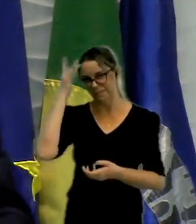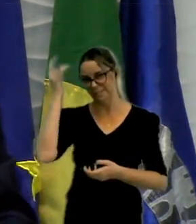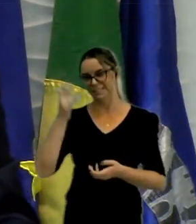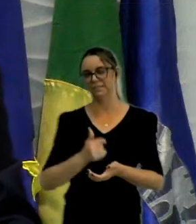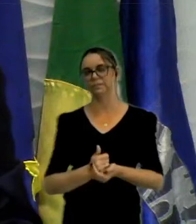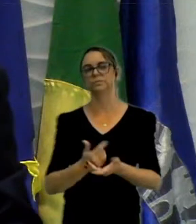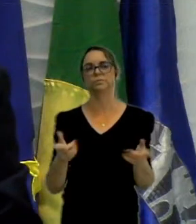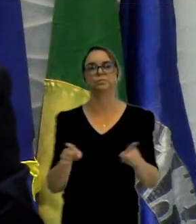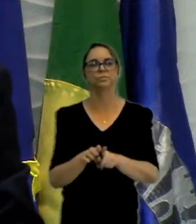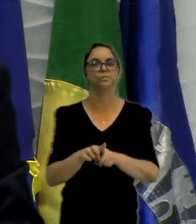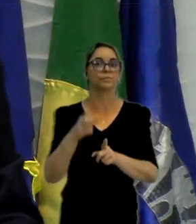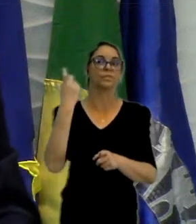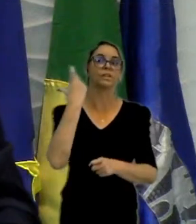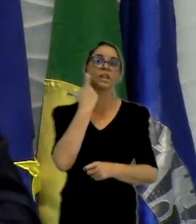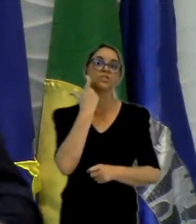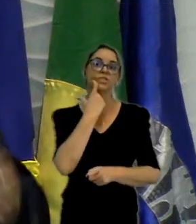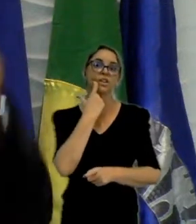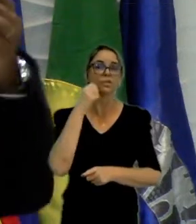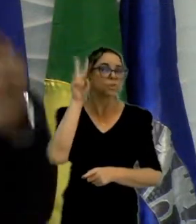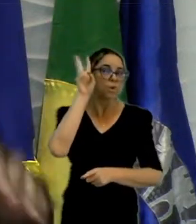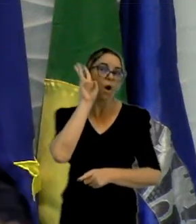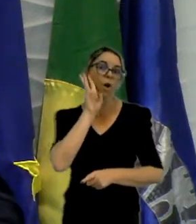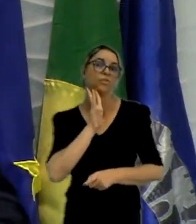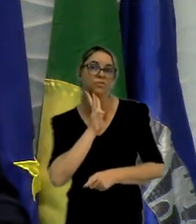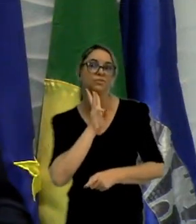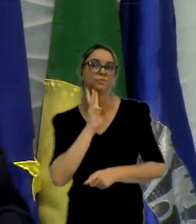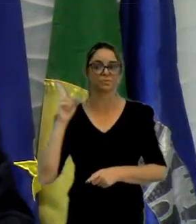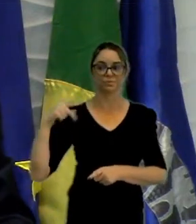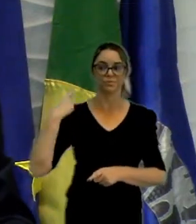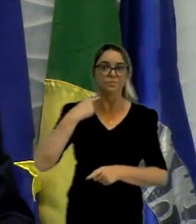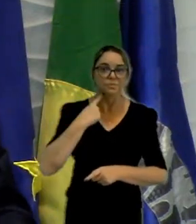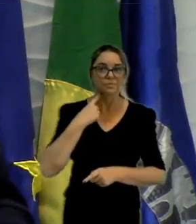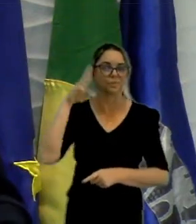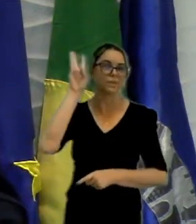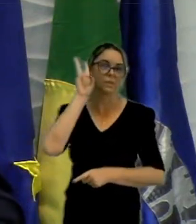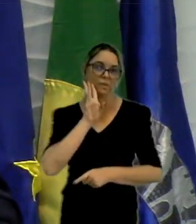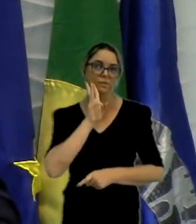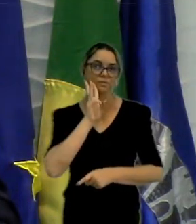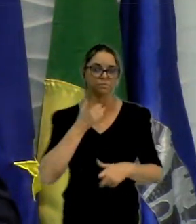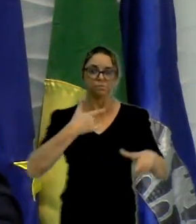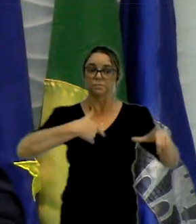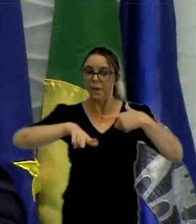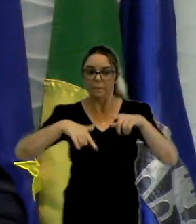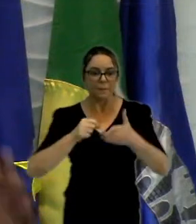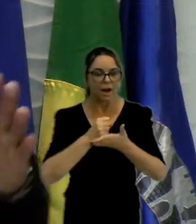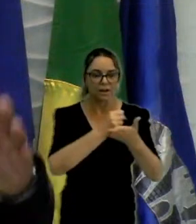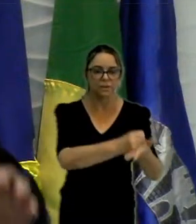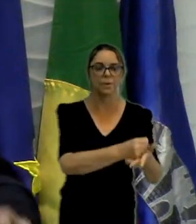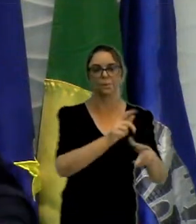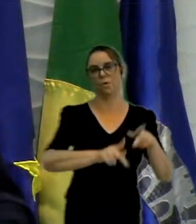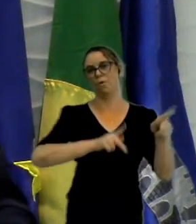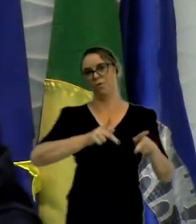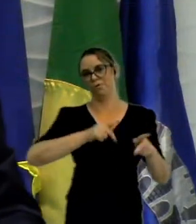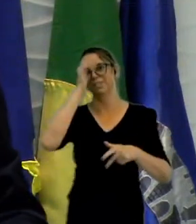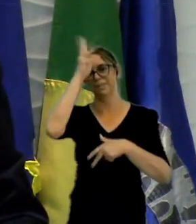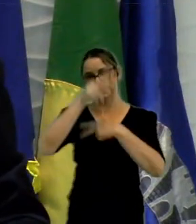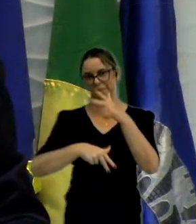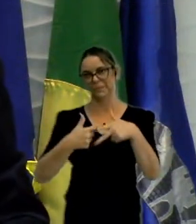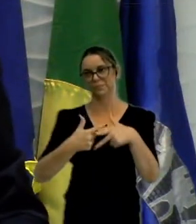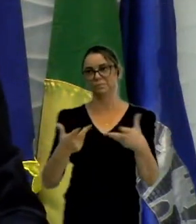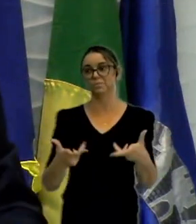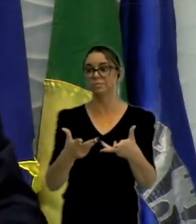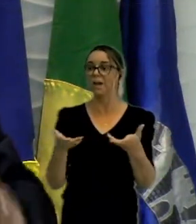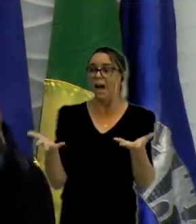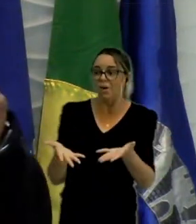sexta-feira, a doutor Walsh Cadete, né? Um homem que sempre trabalha pela população de São Bento, mesmo afastado agora